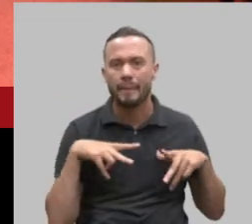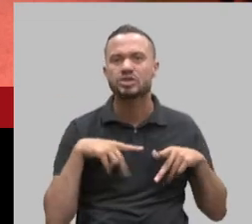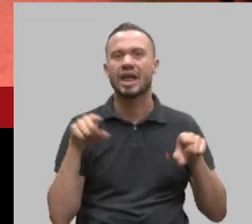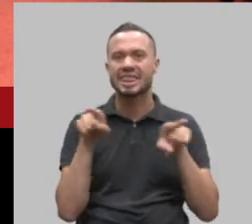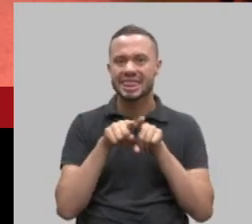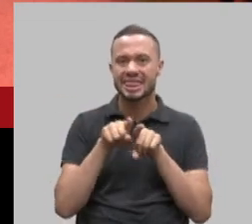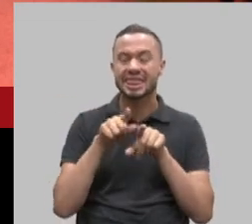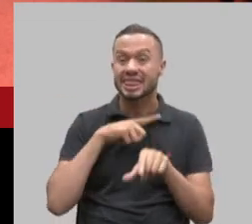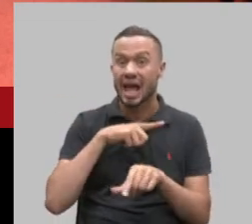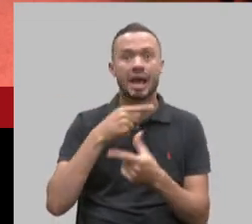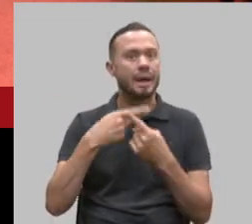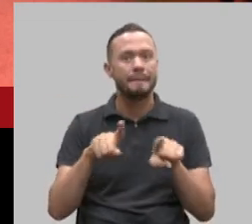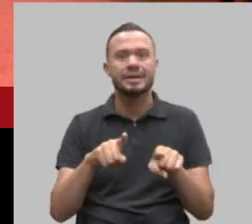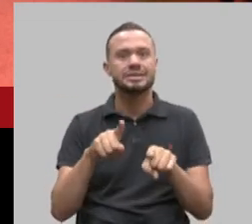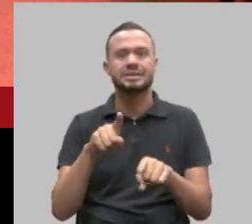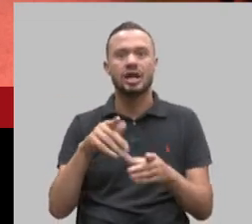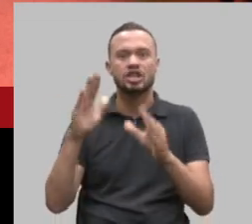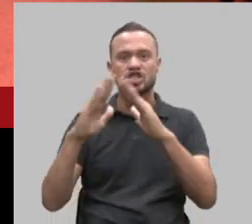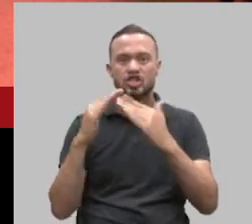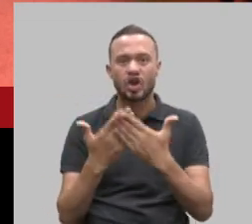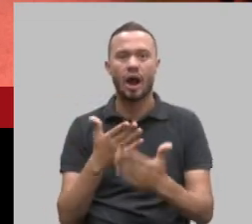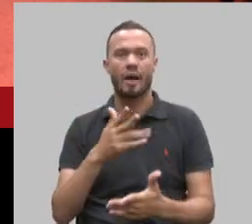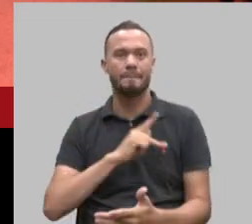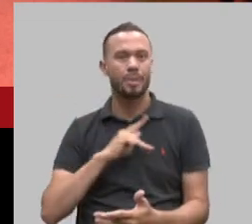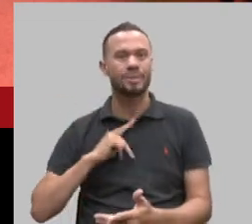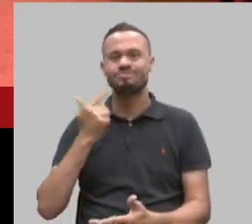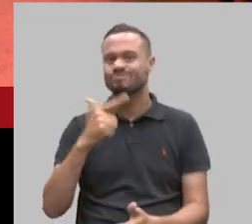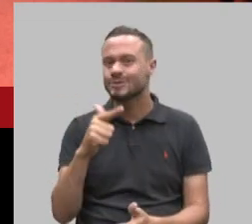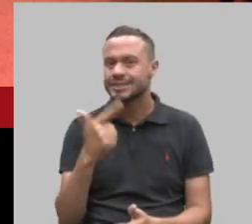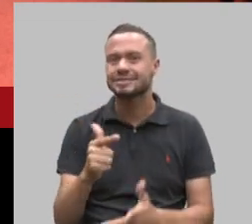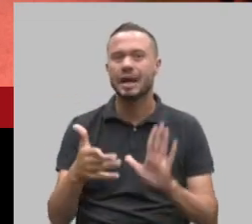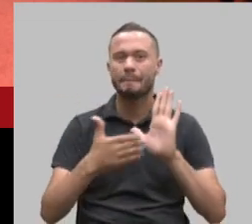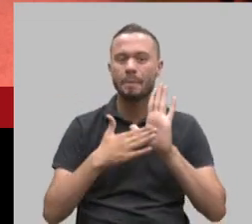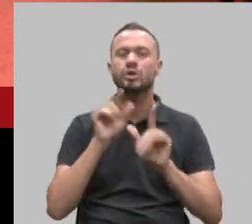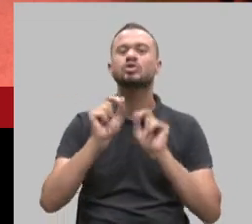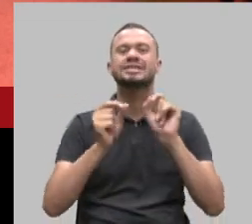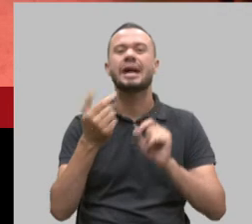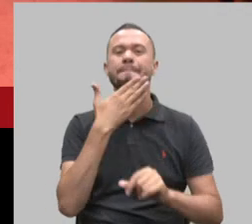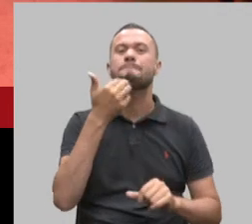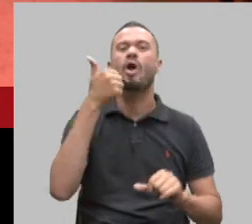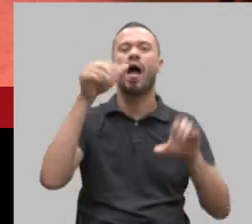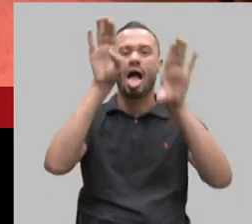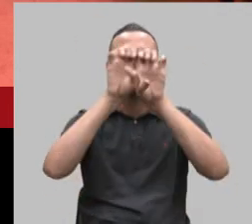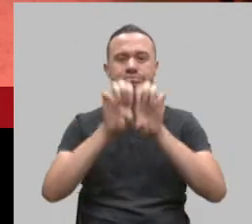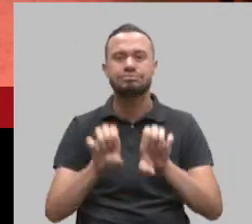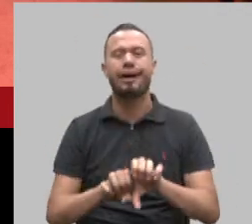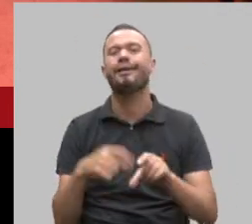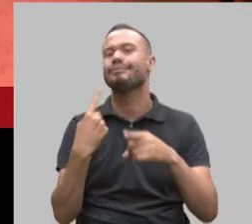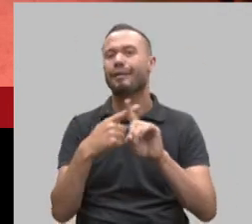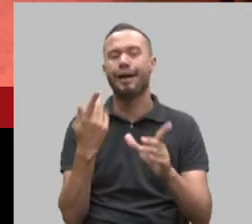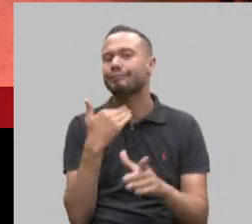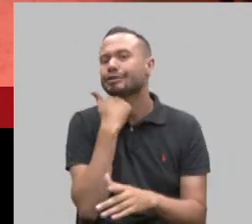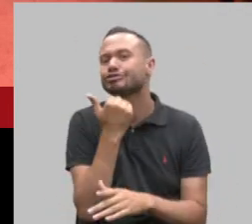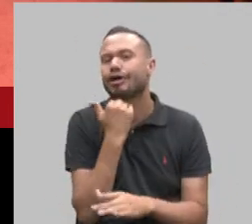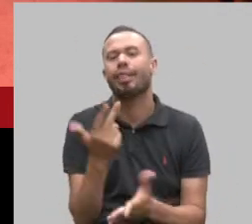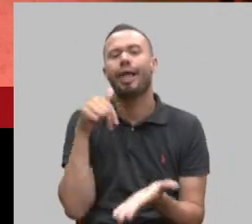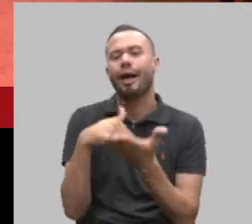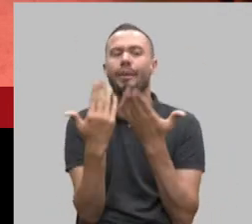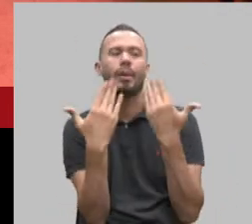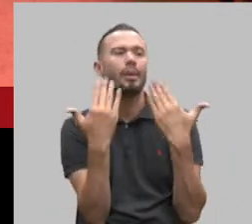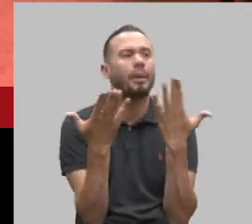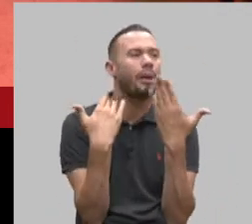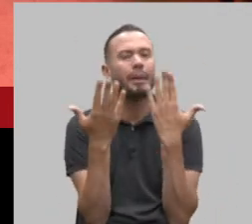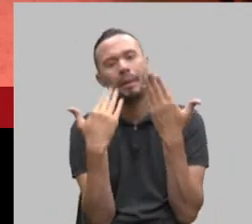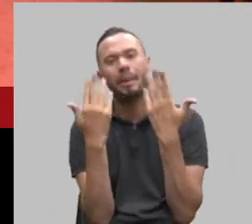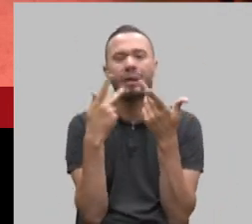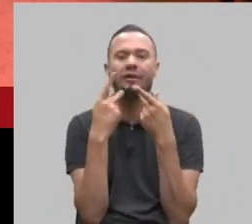infelizmente não t e é isso aqui que essa proposta quero trazer essa melhoria da infraestrutura porque não adianta nada a gente tá aqui debatendo ela dando voz